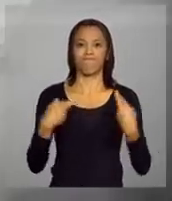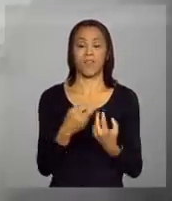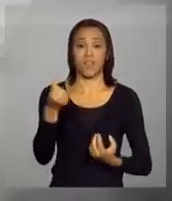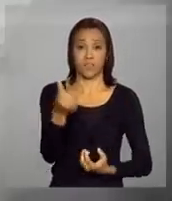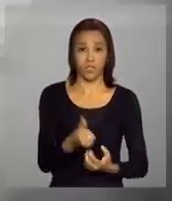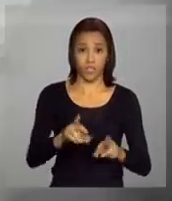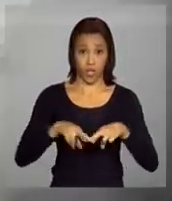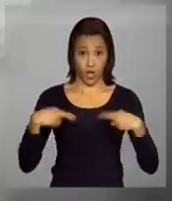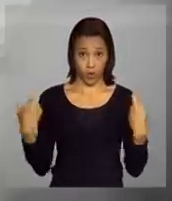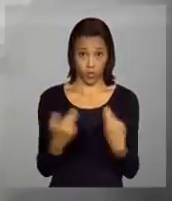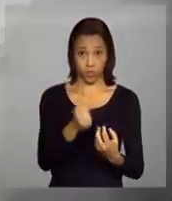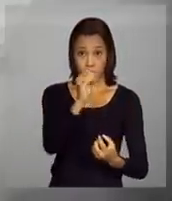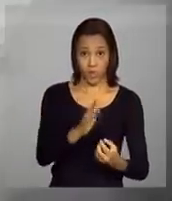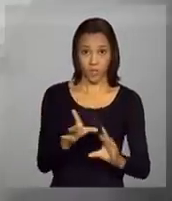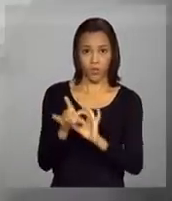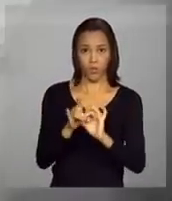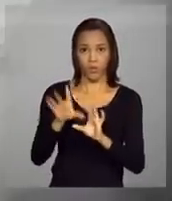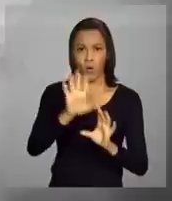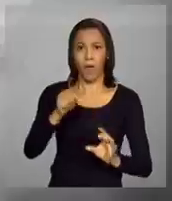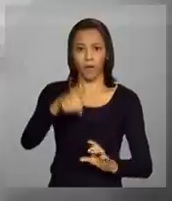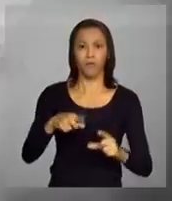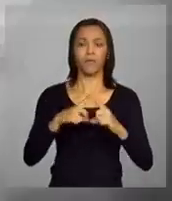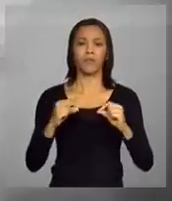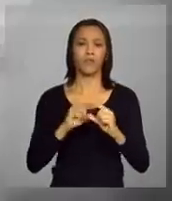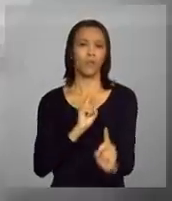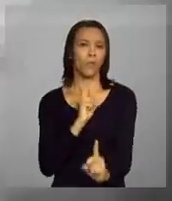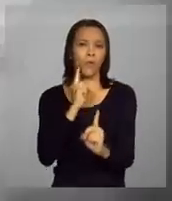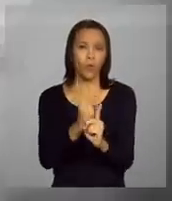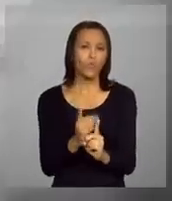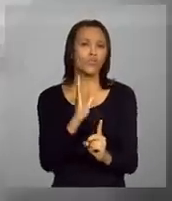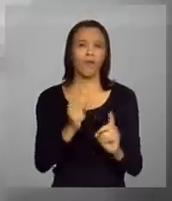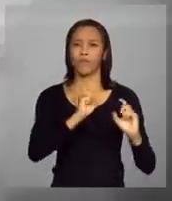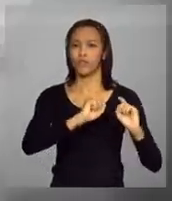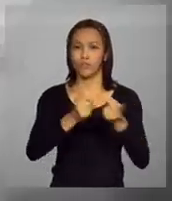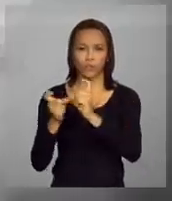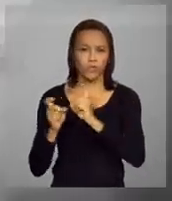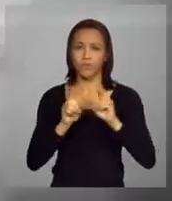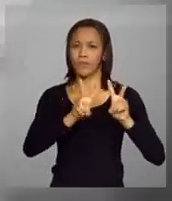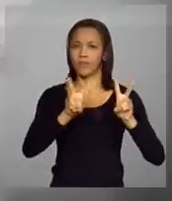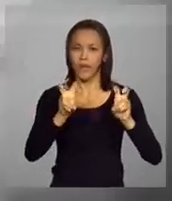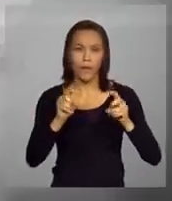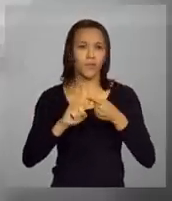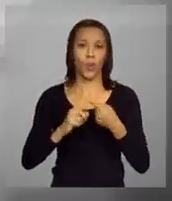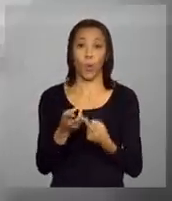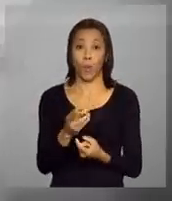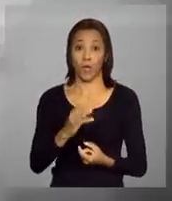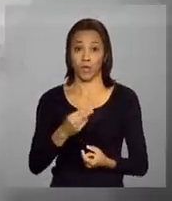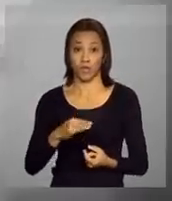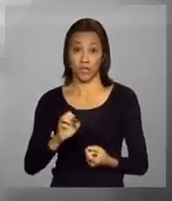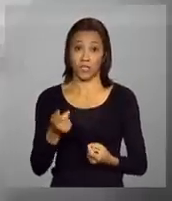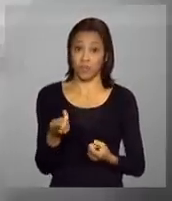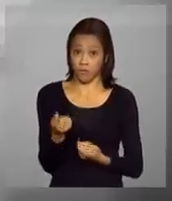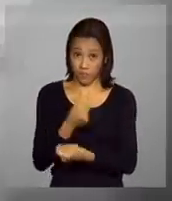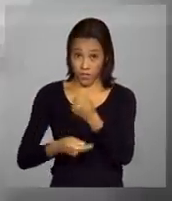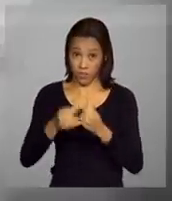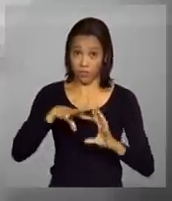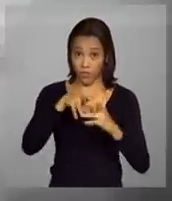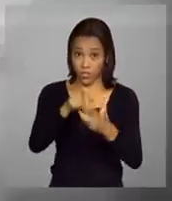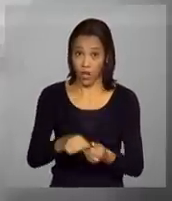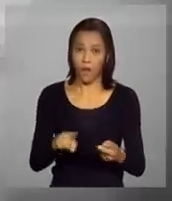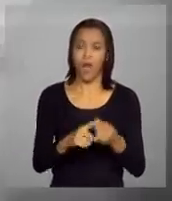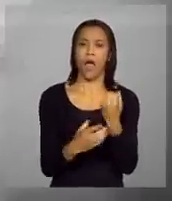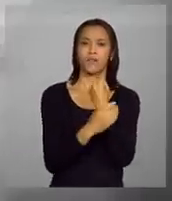Cúpula Brasil-União Europeia, em Brasília. No encontro foram discutidos temas como a crise financeira internacional,